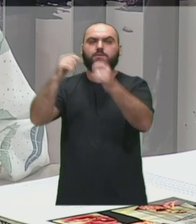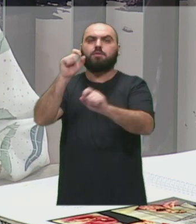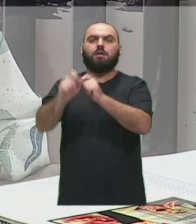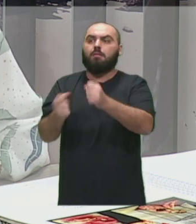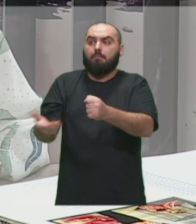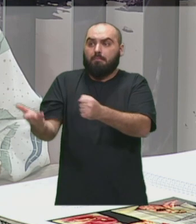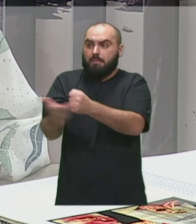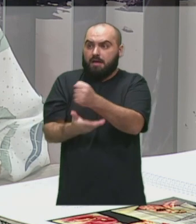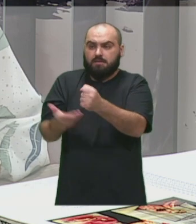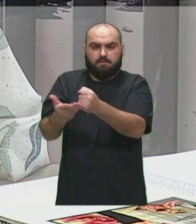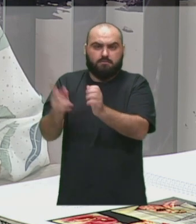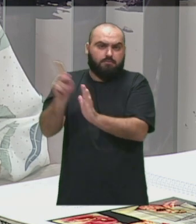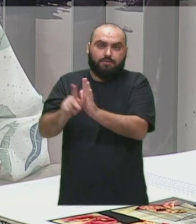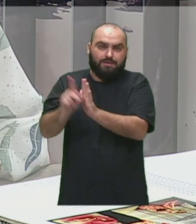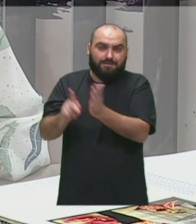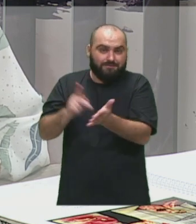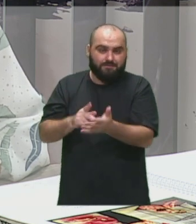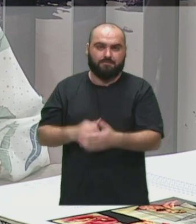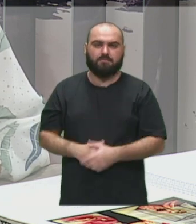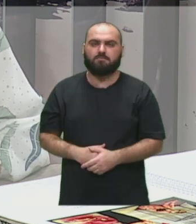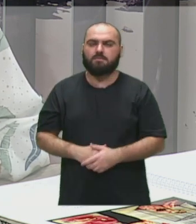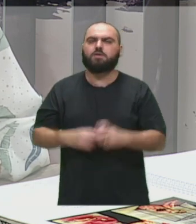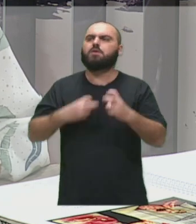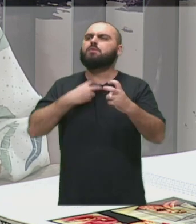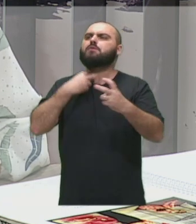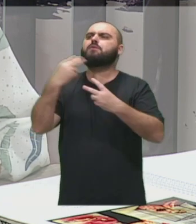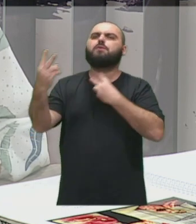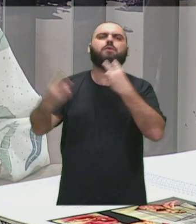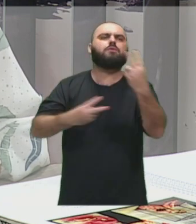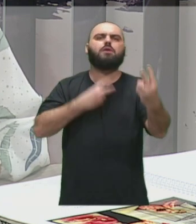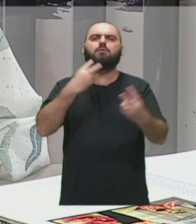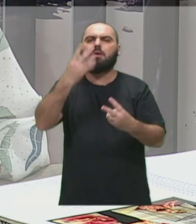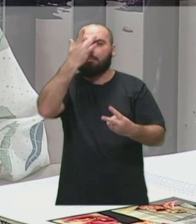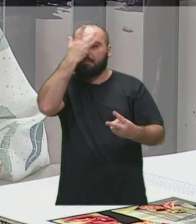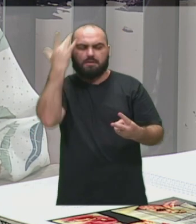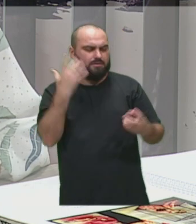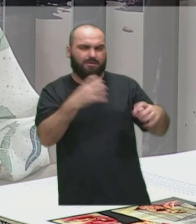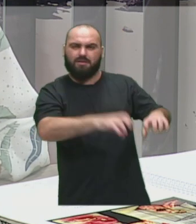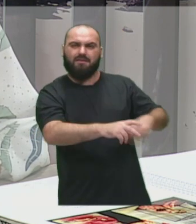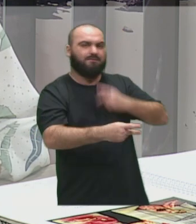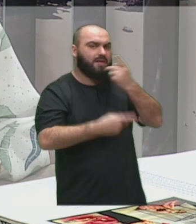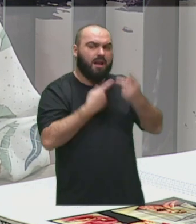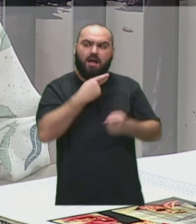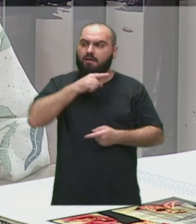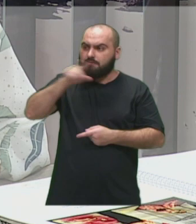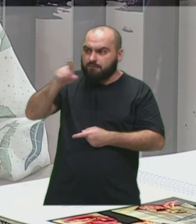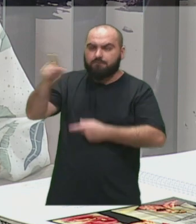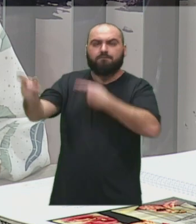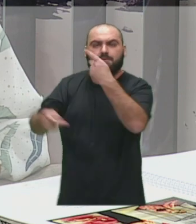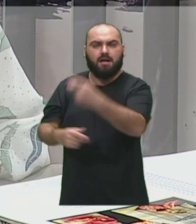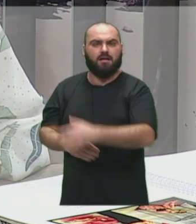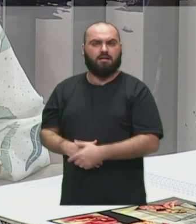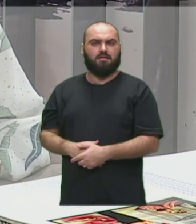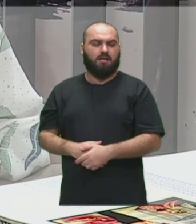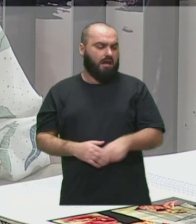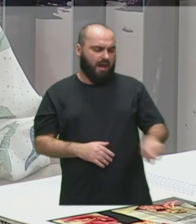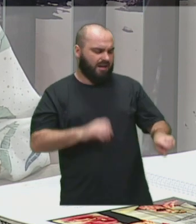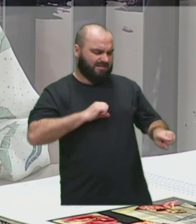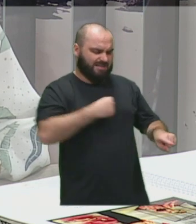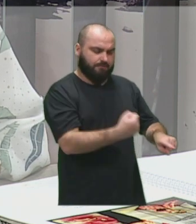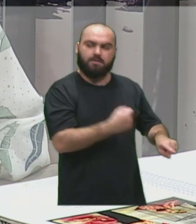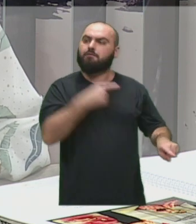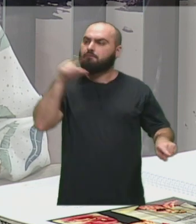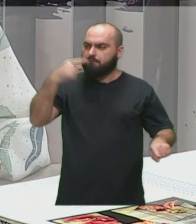base do nosso projeto. Erga a voz em favor dos que não podem falar, nem se defender. Seja